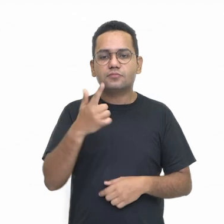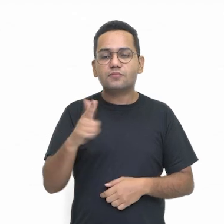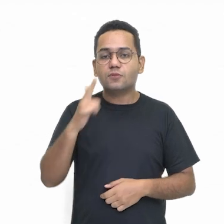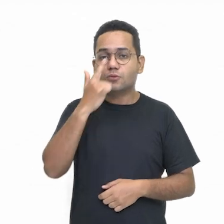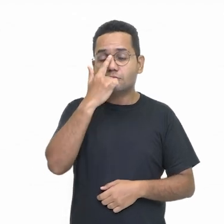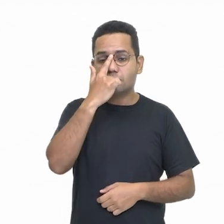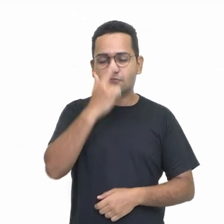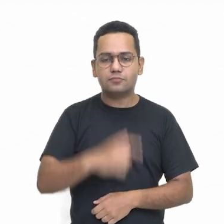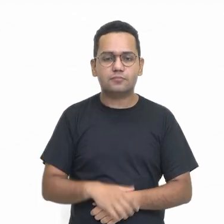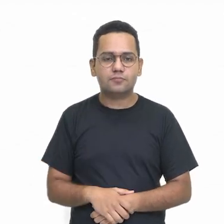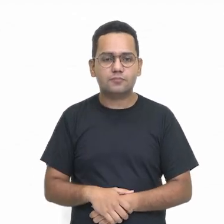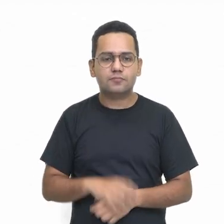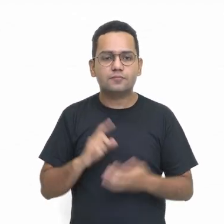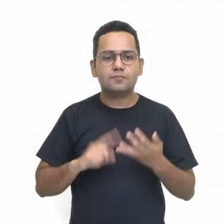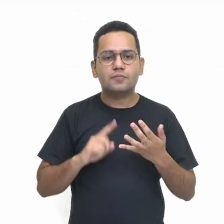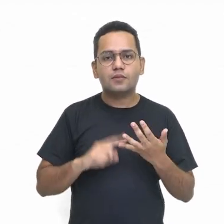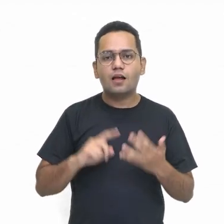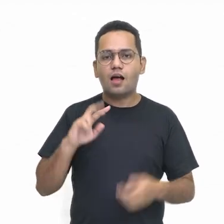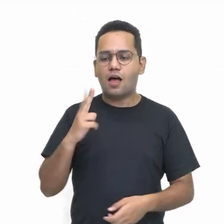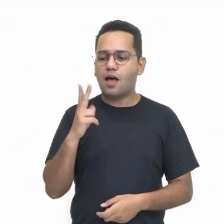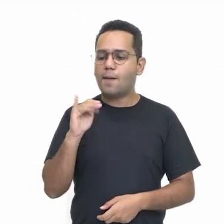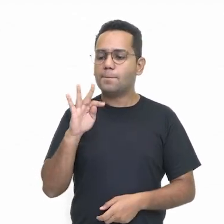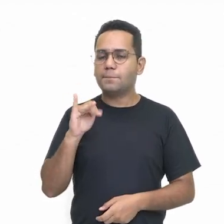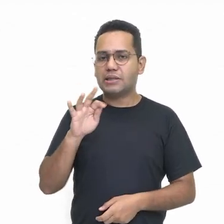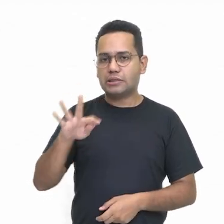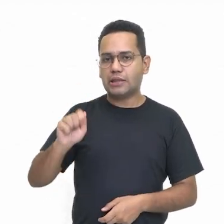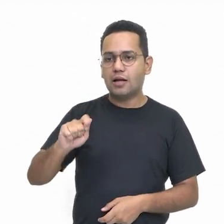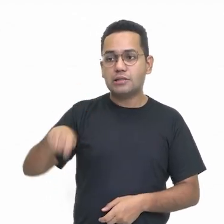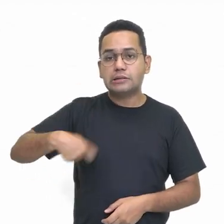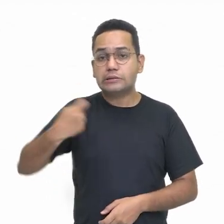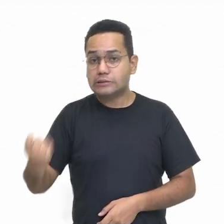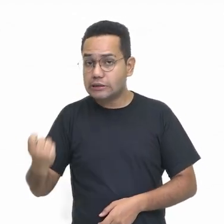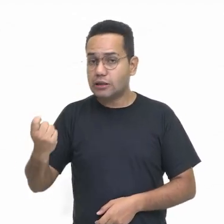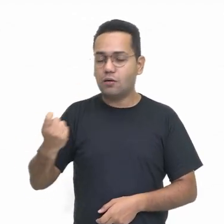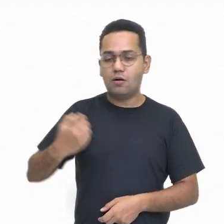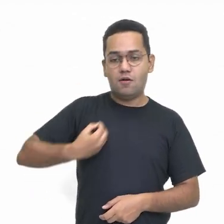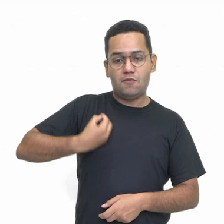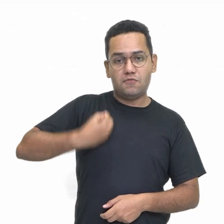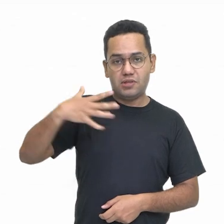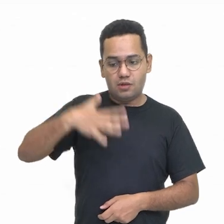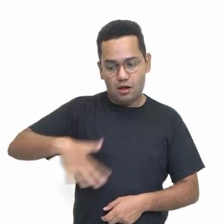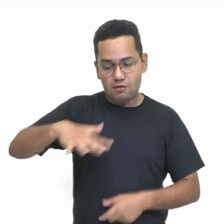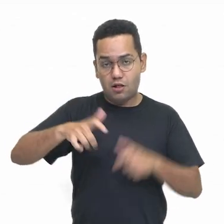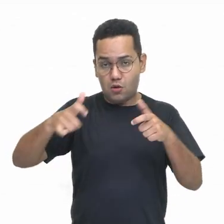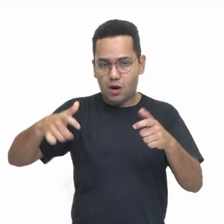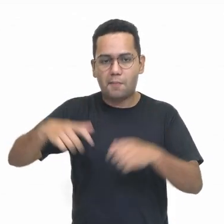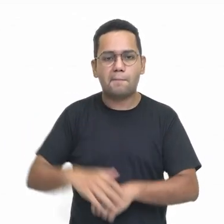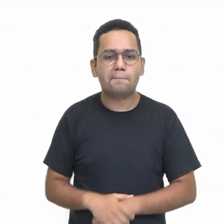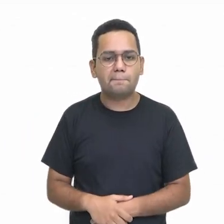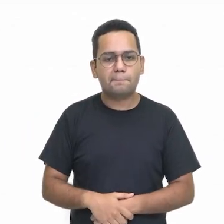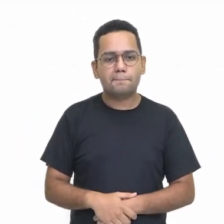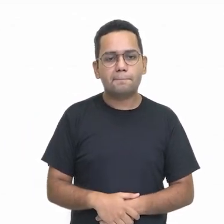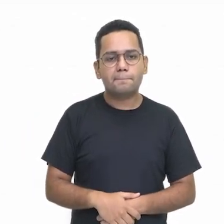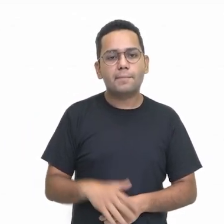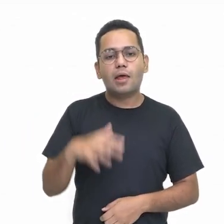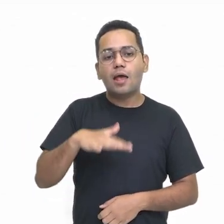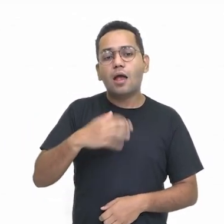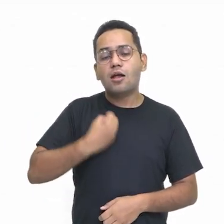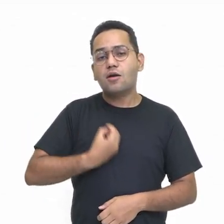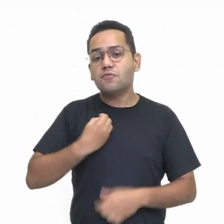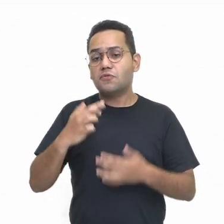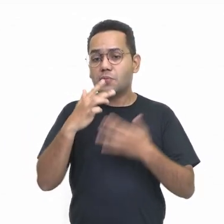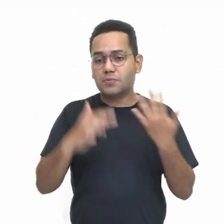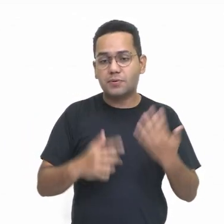habitar é o local onde vive uma espécie né temos como exemplo aí um pirarucu